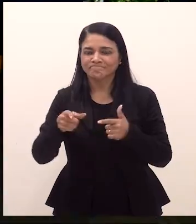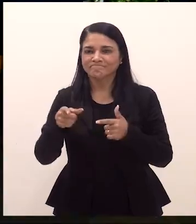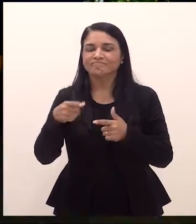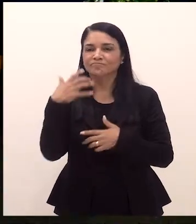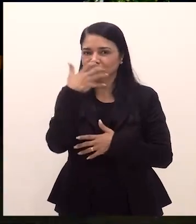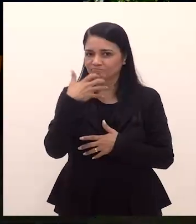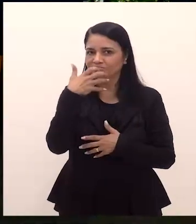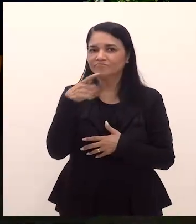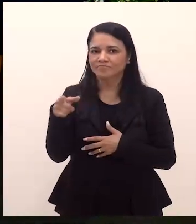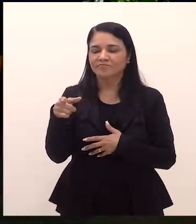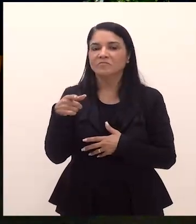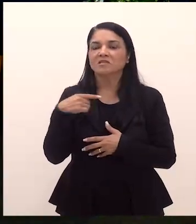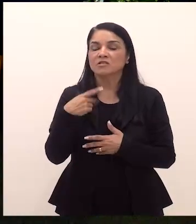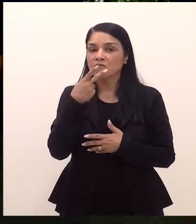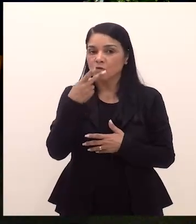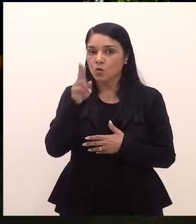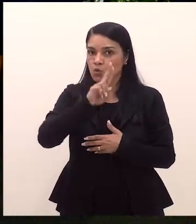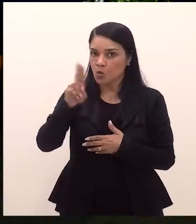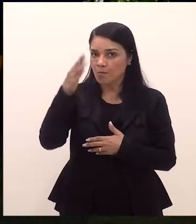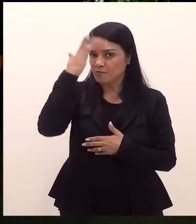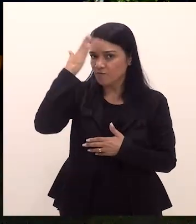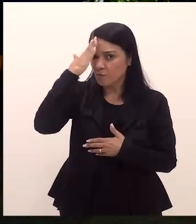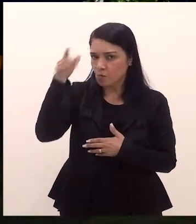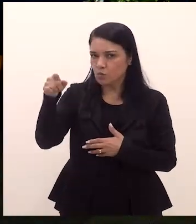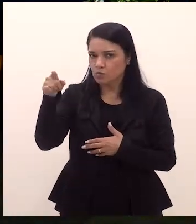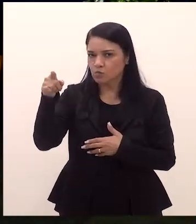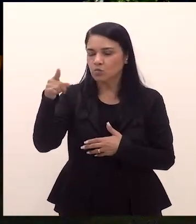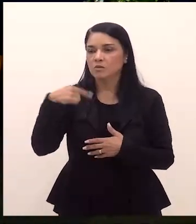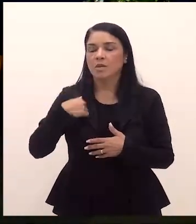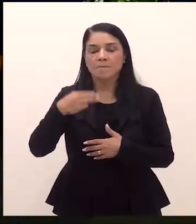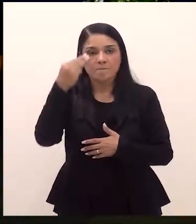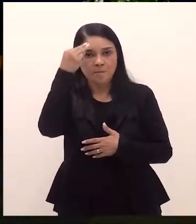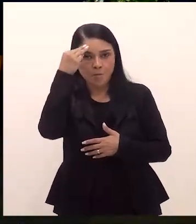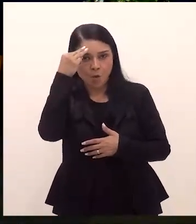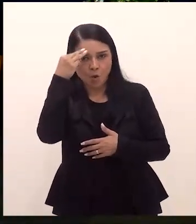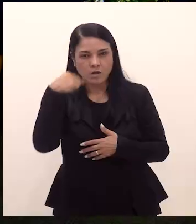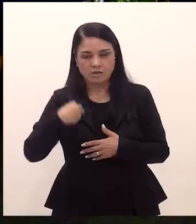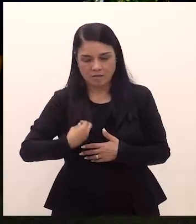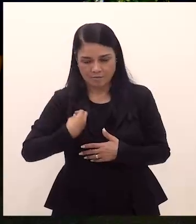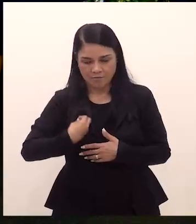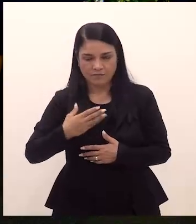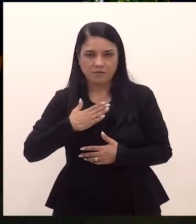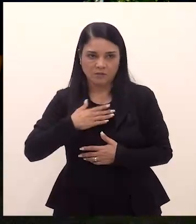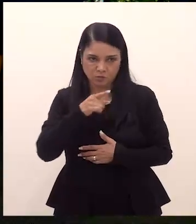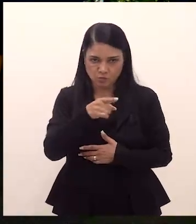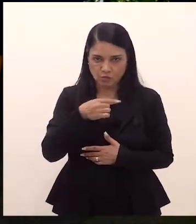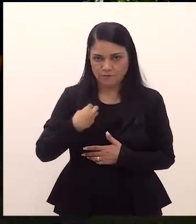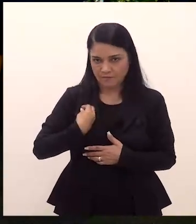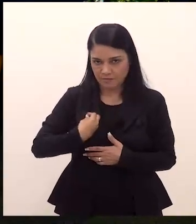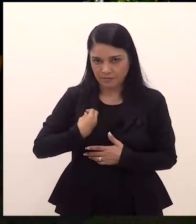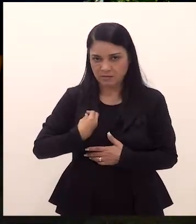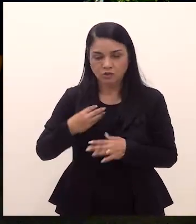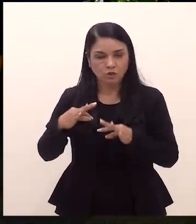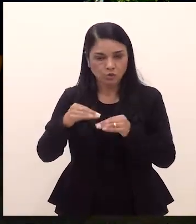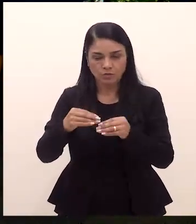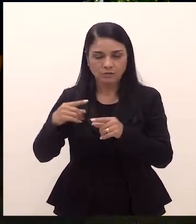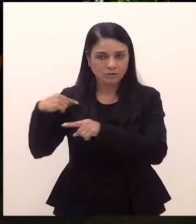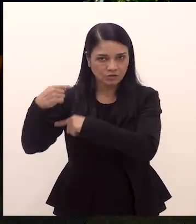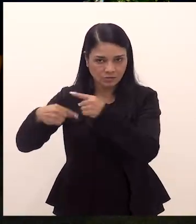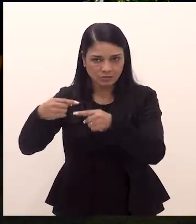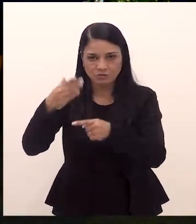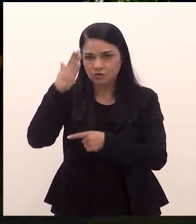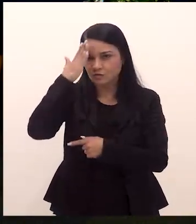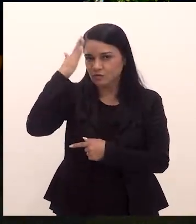muita gente. Tem muita gente. Você falou em grandes figurões, grandes nomes. Esses nomes ocupam um lugar na nossa memória, na nossa vida, na minha,